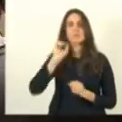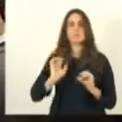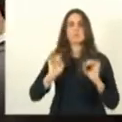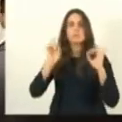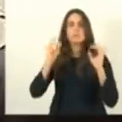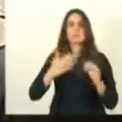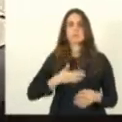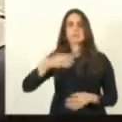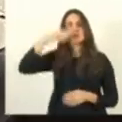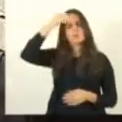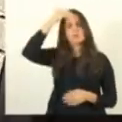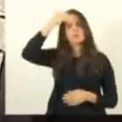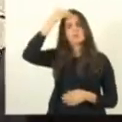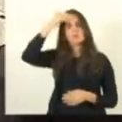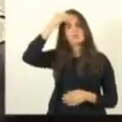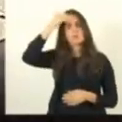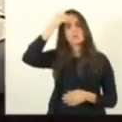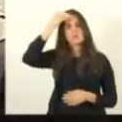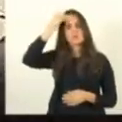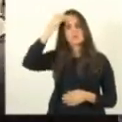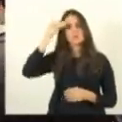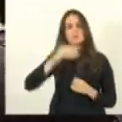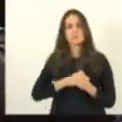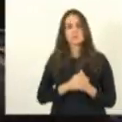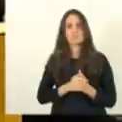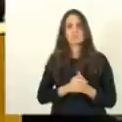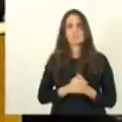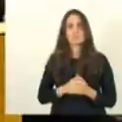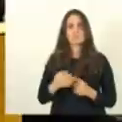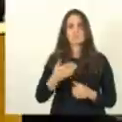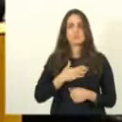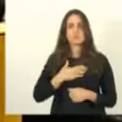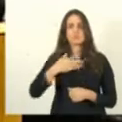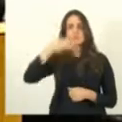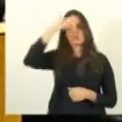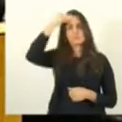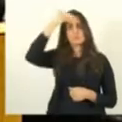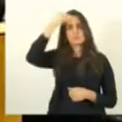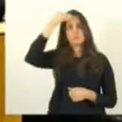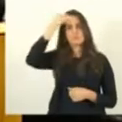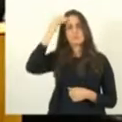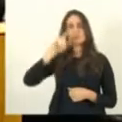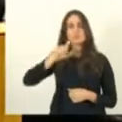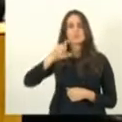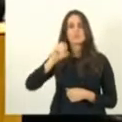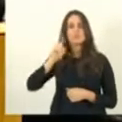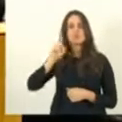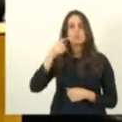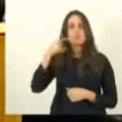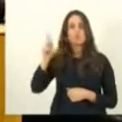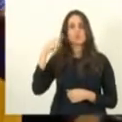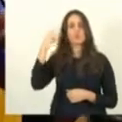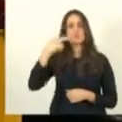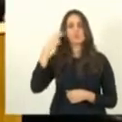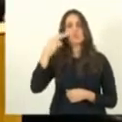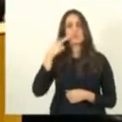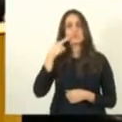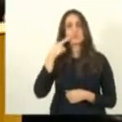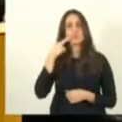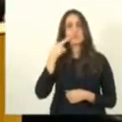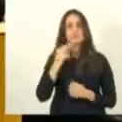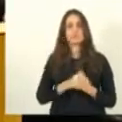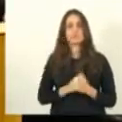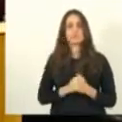especial meu sobrinho que está aqui, que se eu não fizer isso eu apanho, quando chegar em casa, meu sobrinho, Xodó, que é vereador, né,